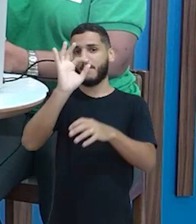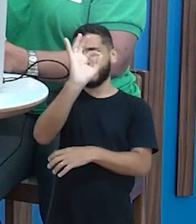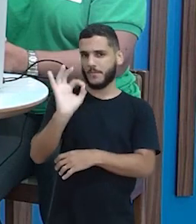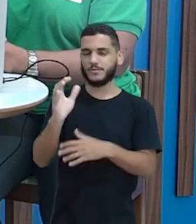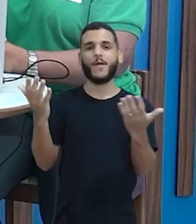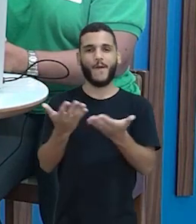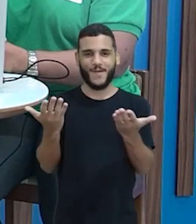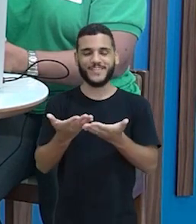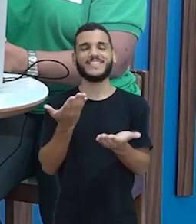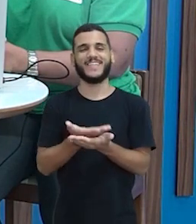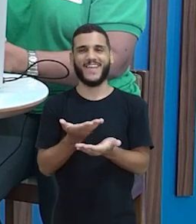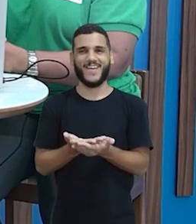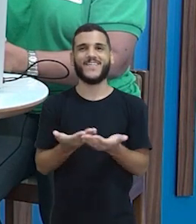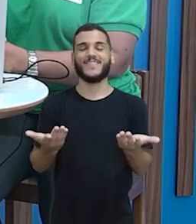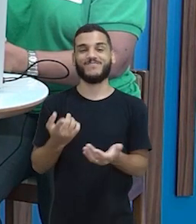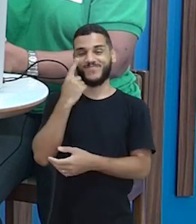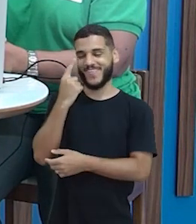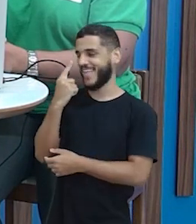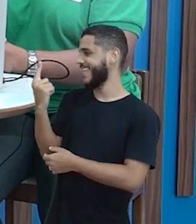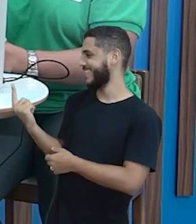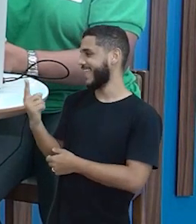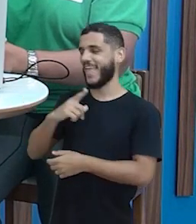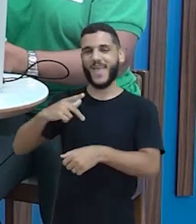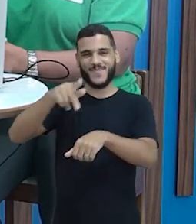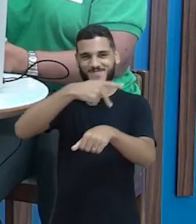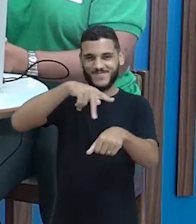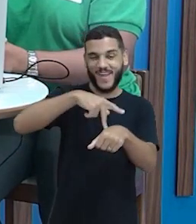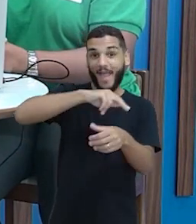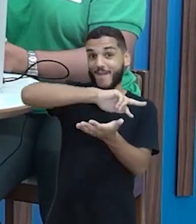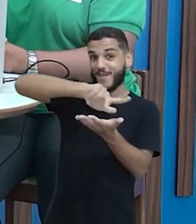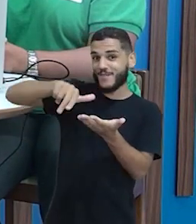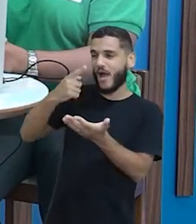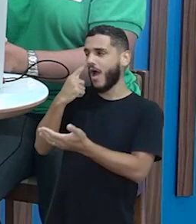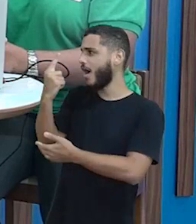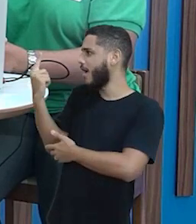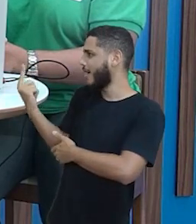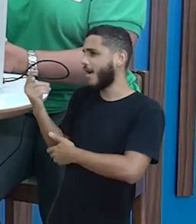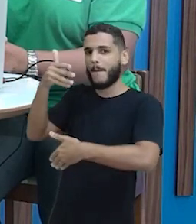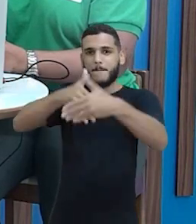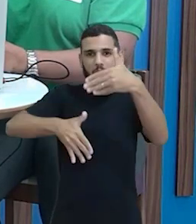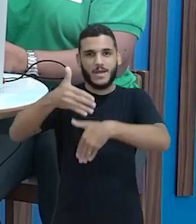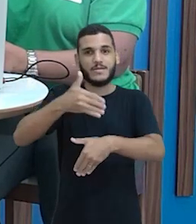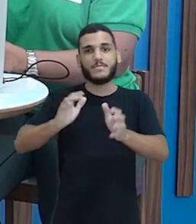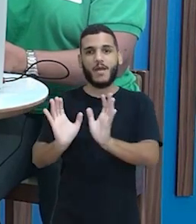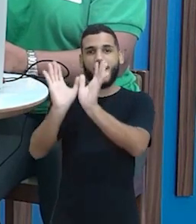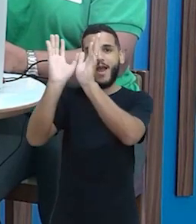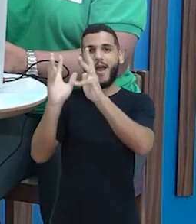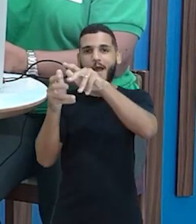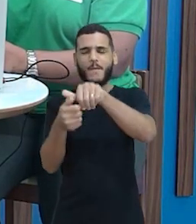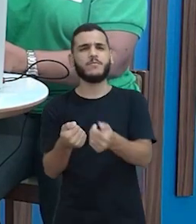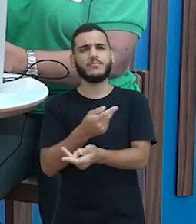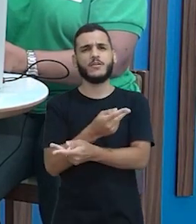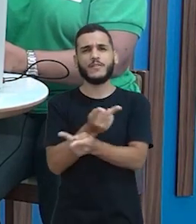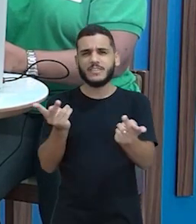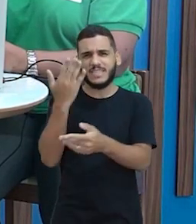hoje olha aí a gente vai ter uma aula massa e alguns países aqui ó que vocês estão observando estão participando da Copa do Mundo Será